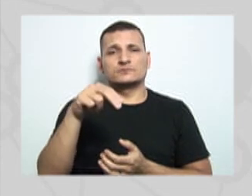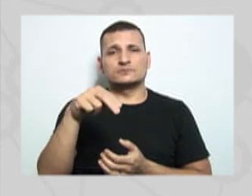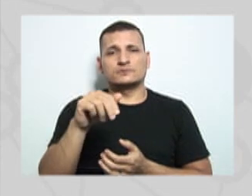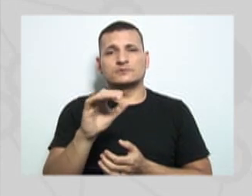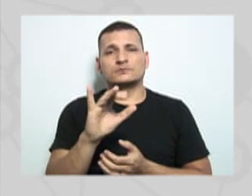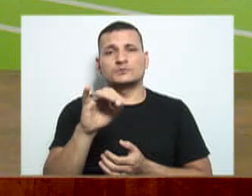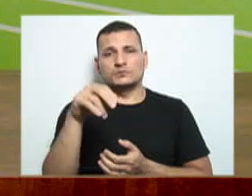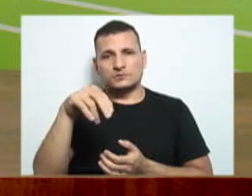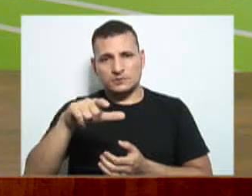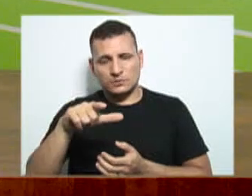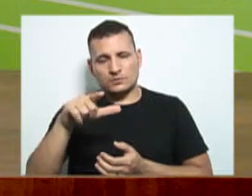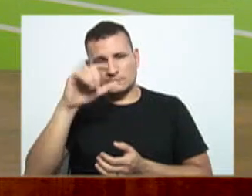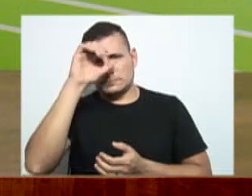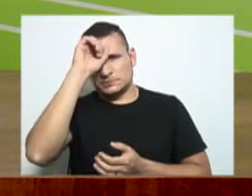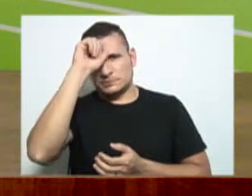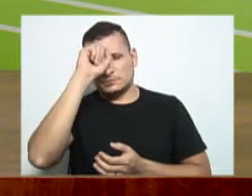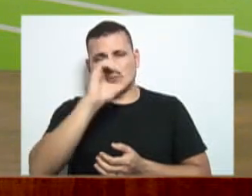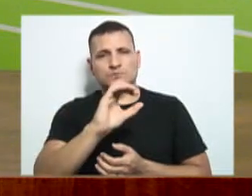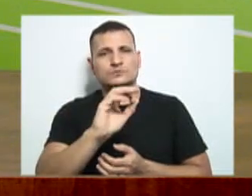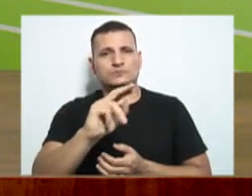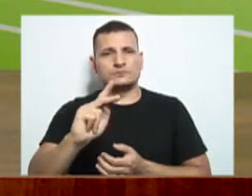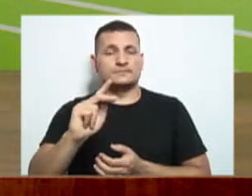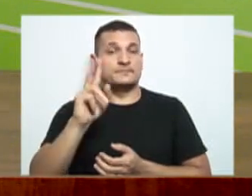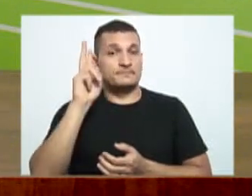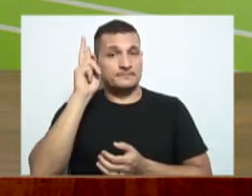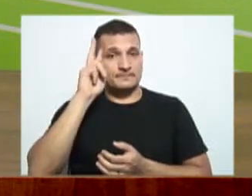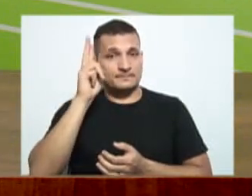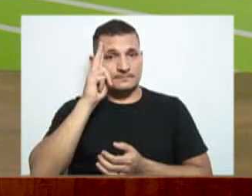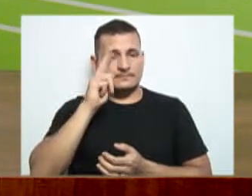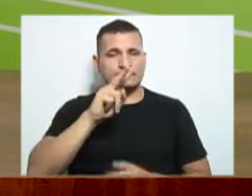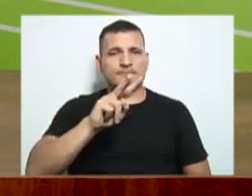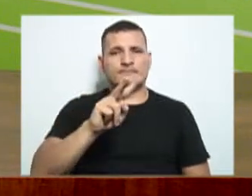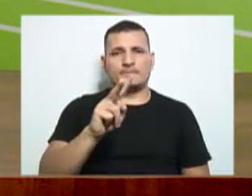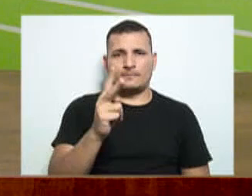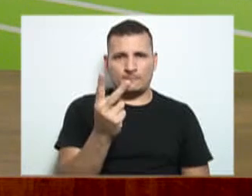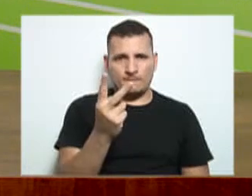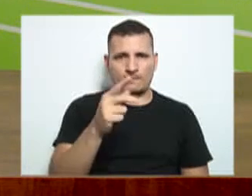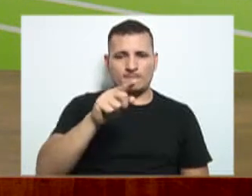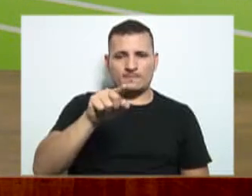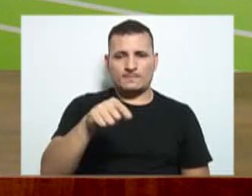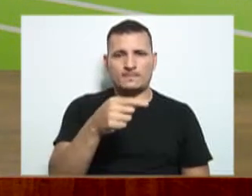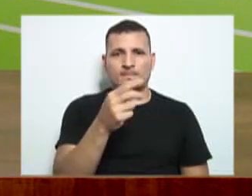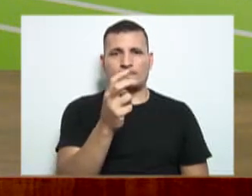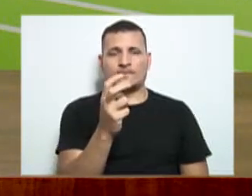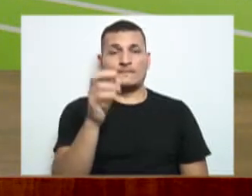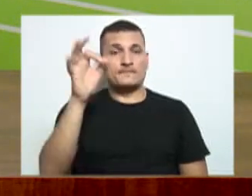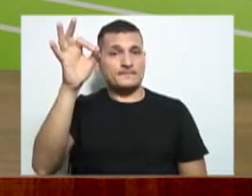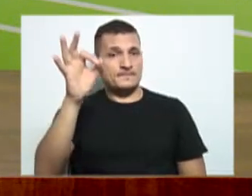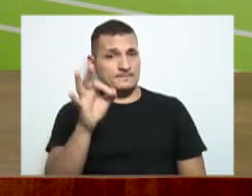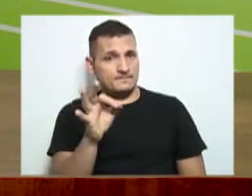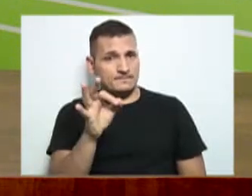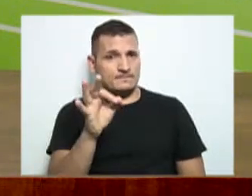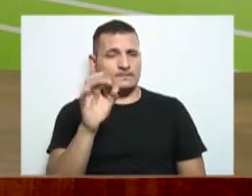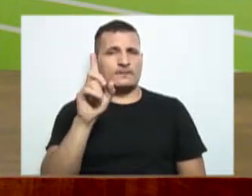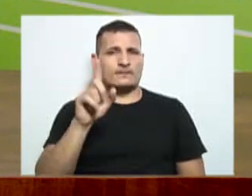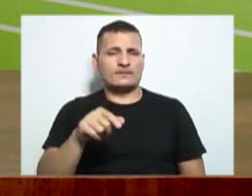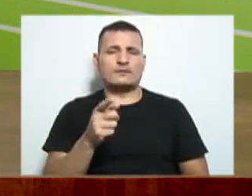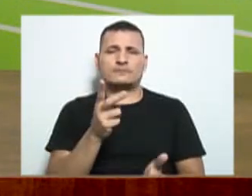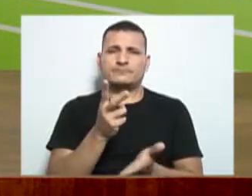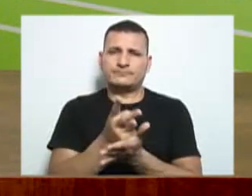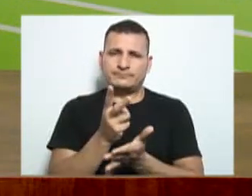Cooperativismo. Lembrando que esse montante de 2,5%, ele é pago mensal. A partir do momento